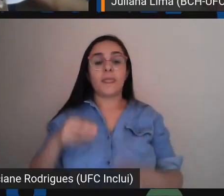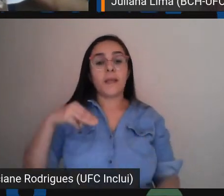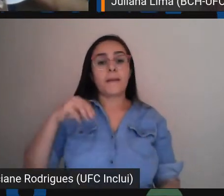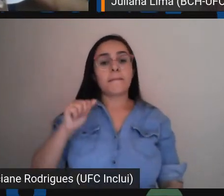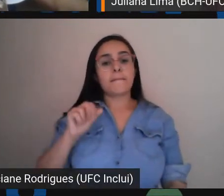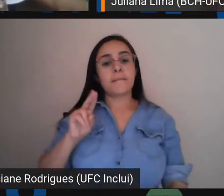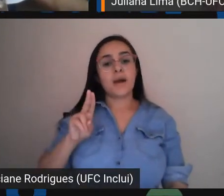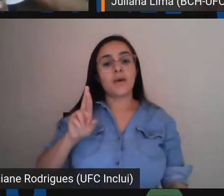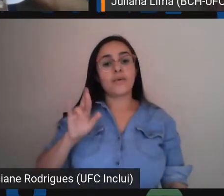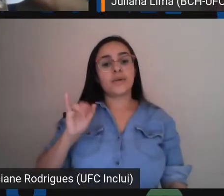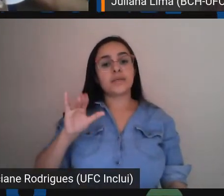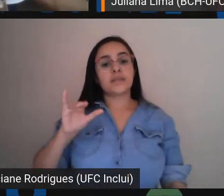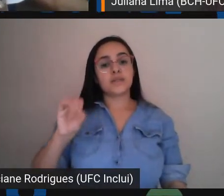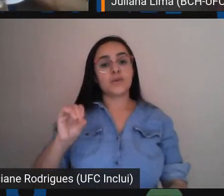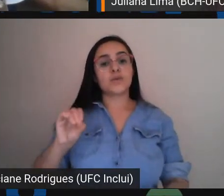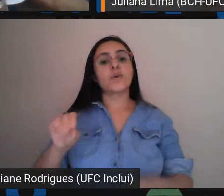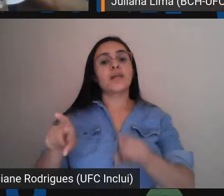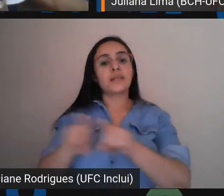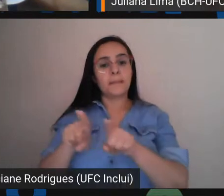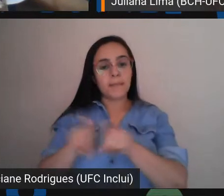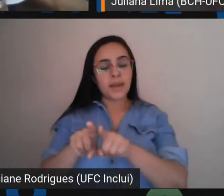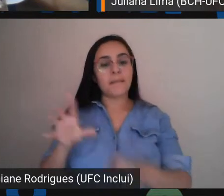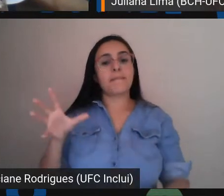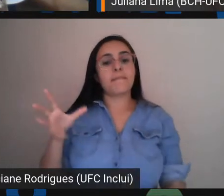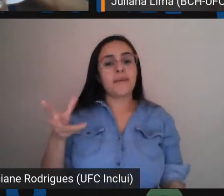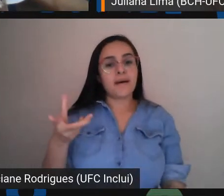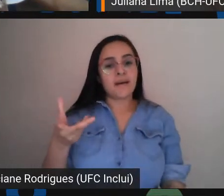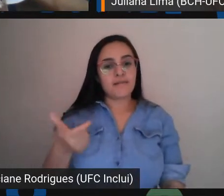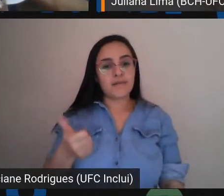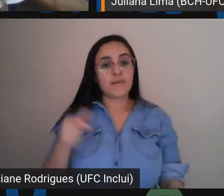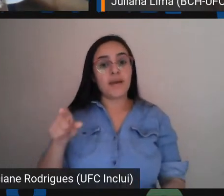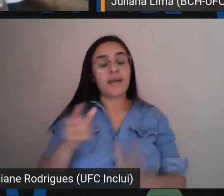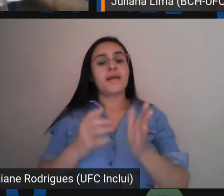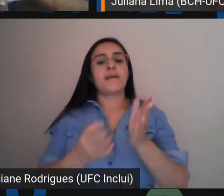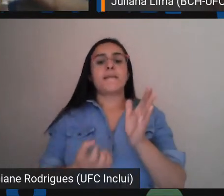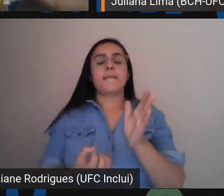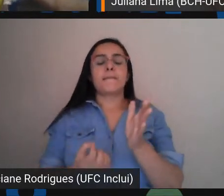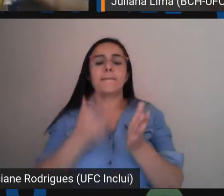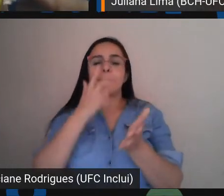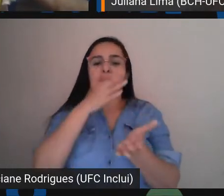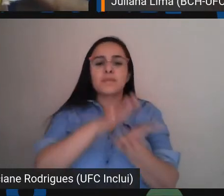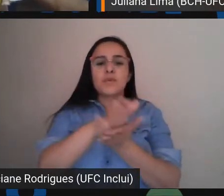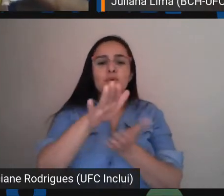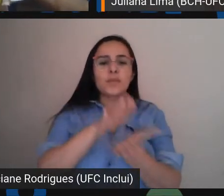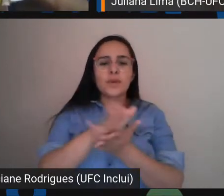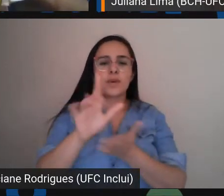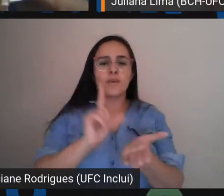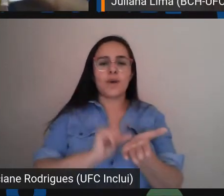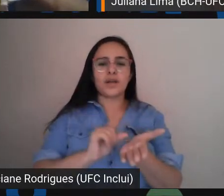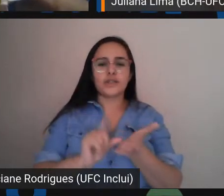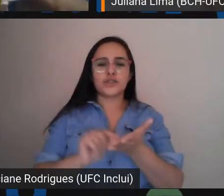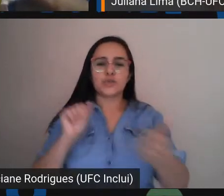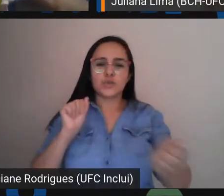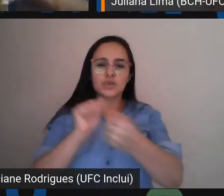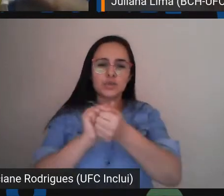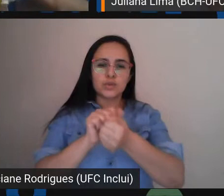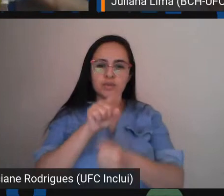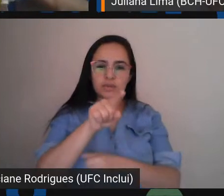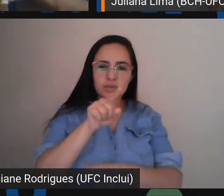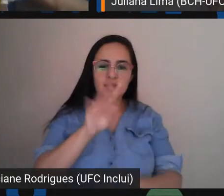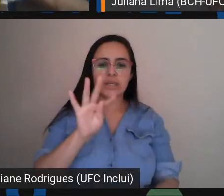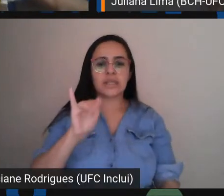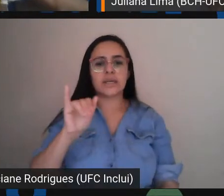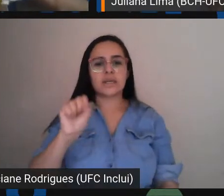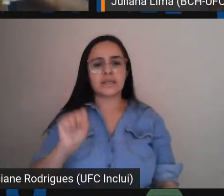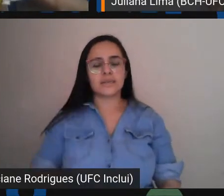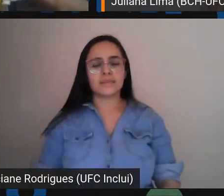Pereira, maravilhoso da UNB, que até publicou um artigo com você, por sinal, excelente. E meu orientador de doutorado. Olha só,